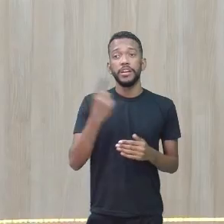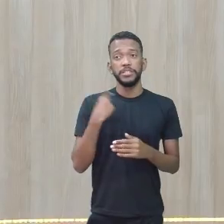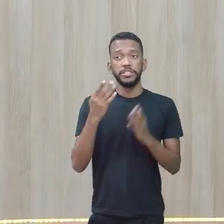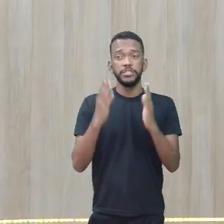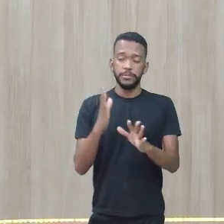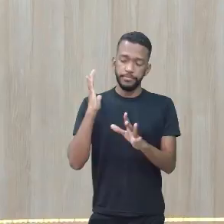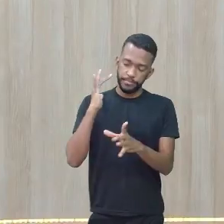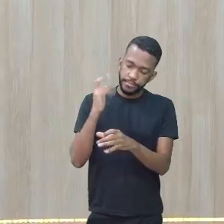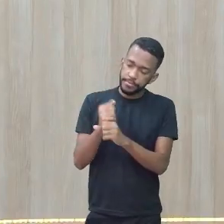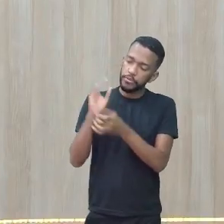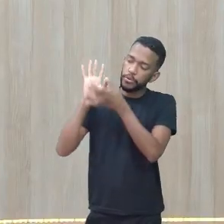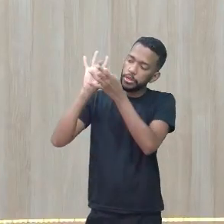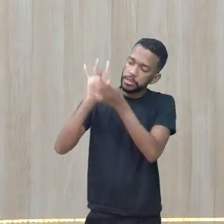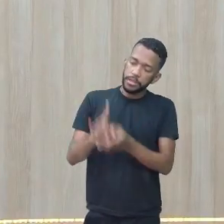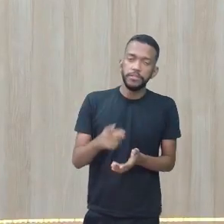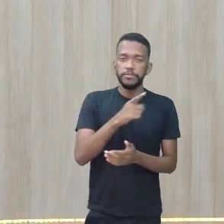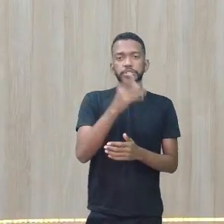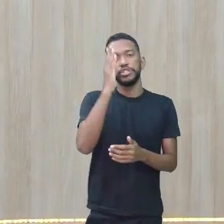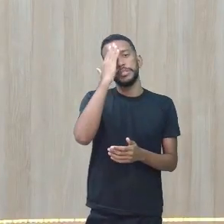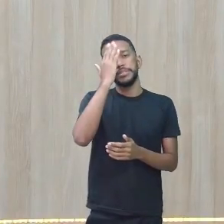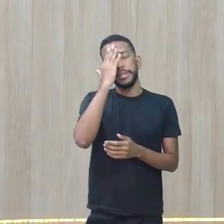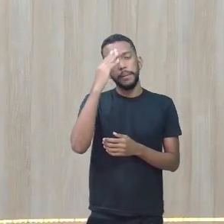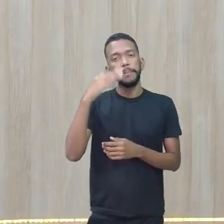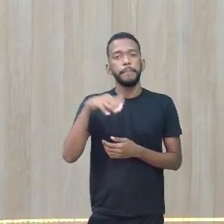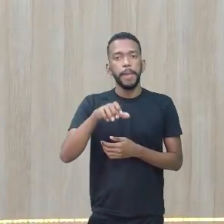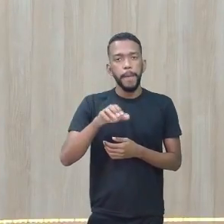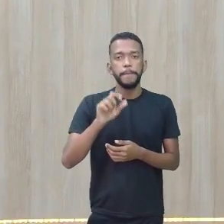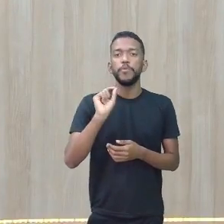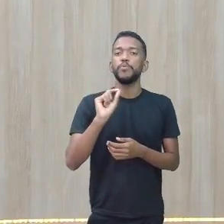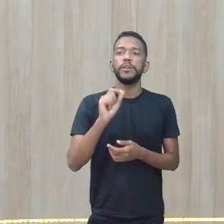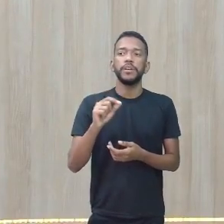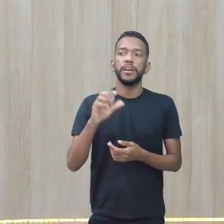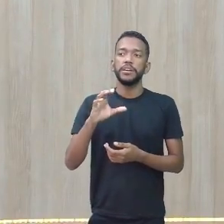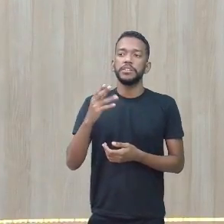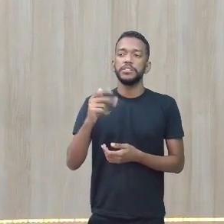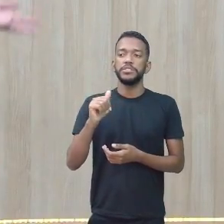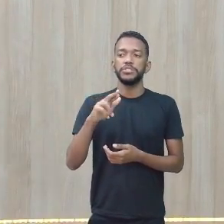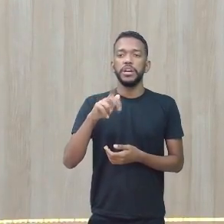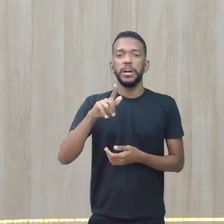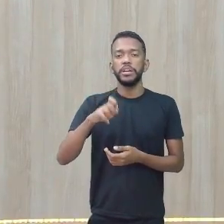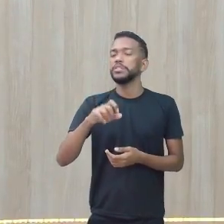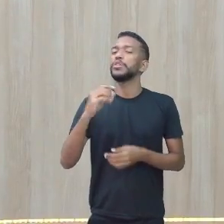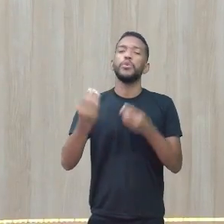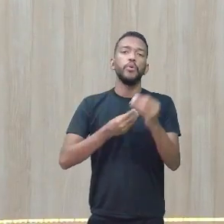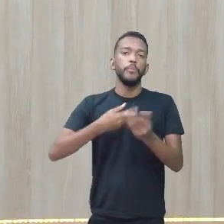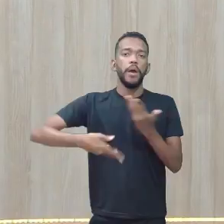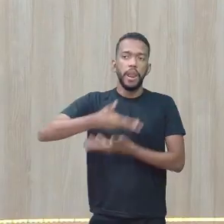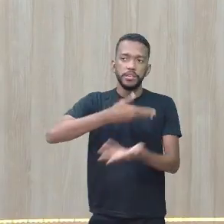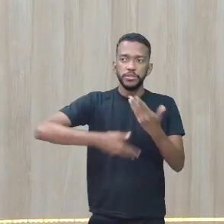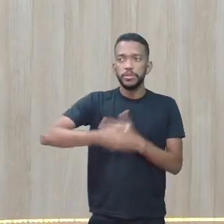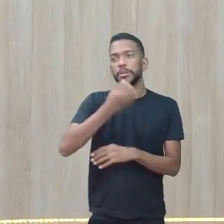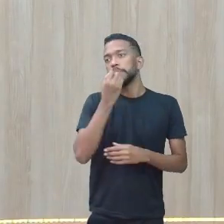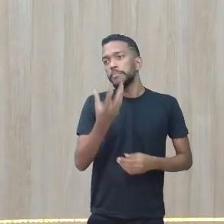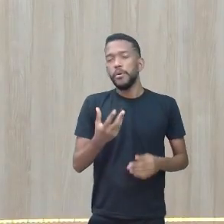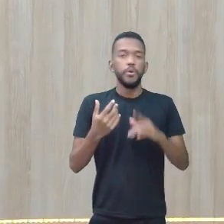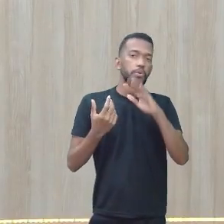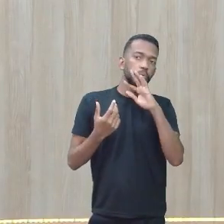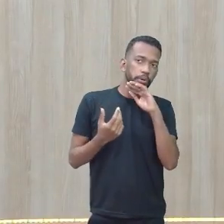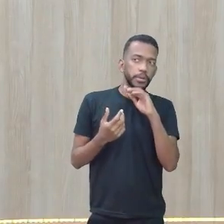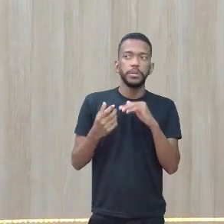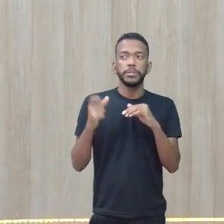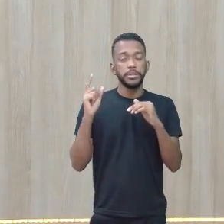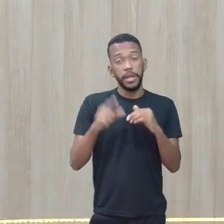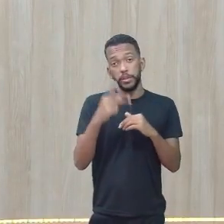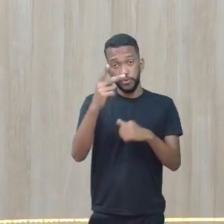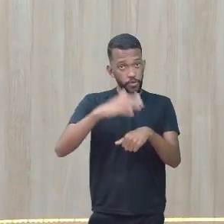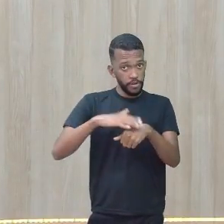esse contexto, que vocês já sabem o que é meme e o que é charge, como elas se relacionam, o que elas têm de bom e o que elas têm de ruim, chegou a sua